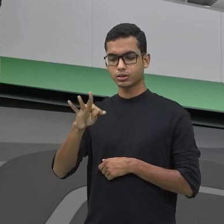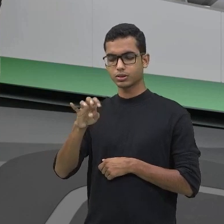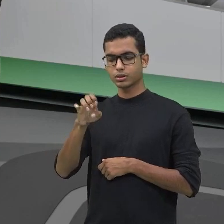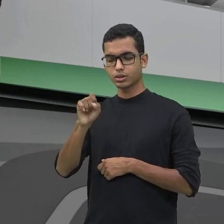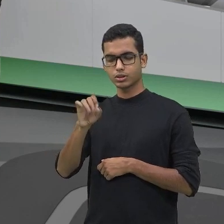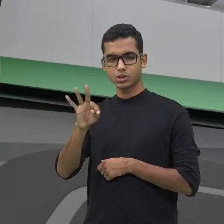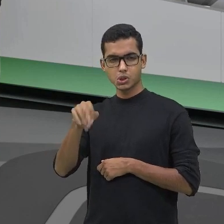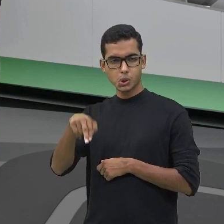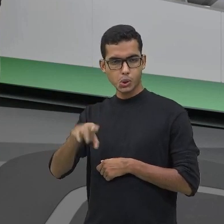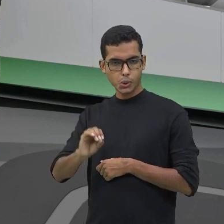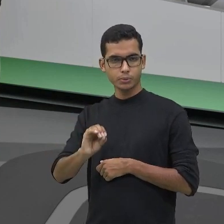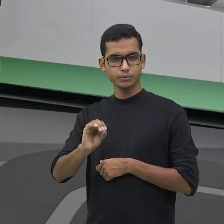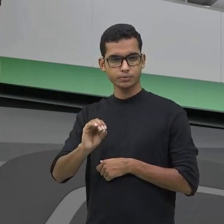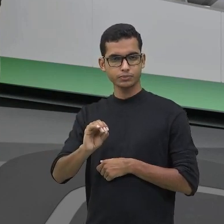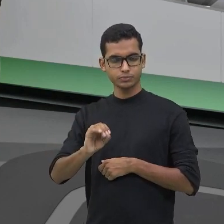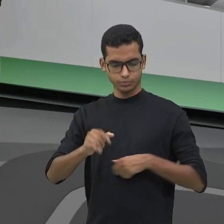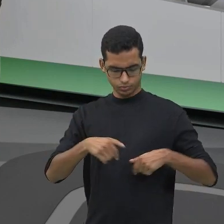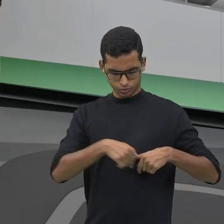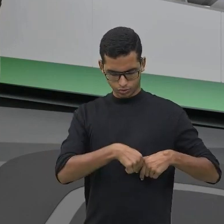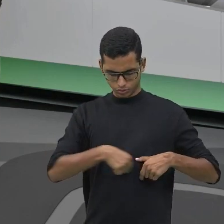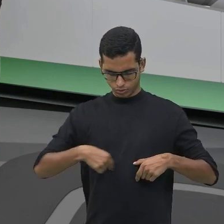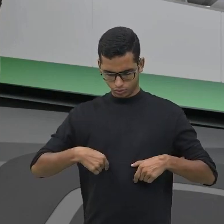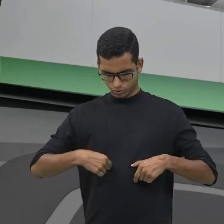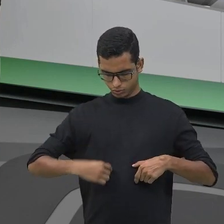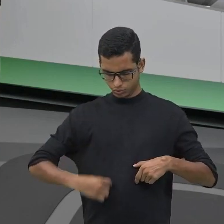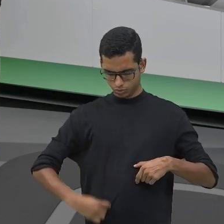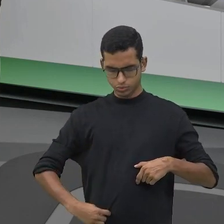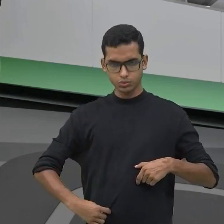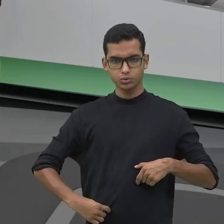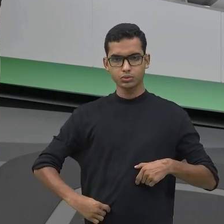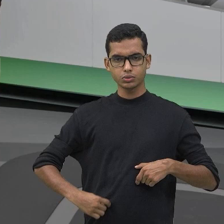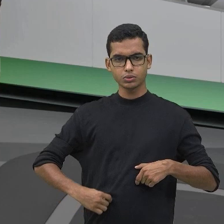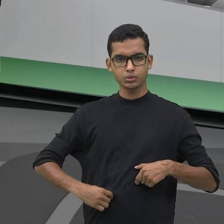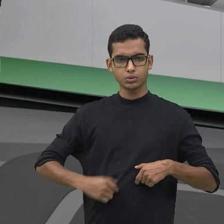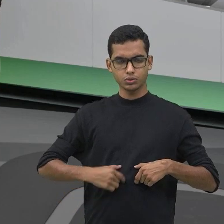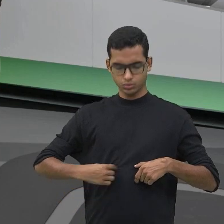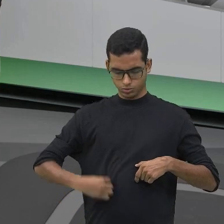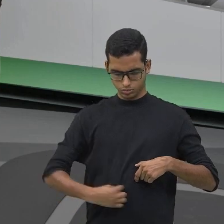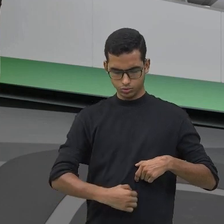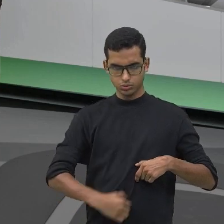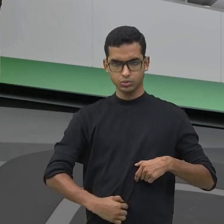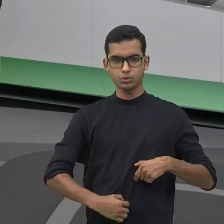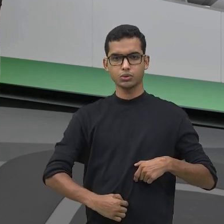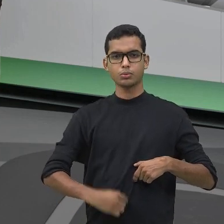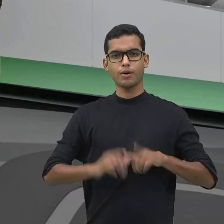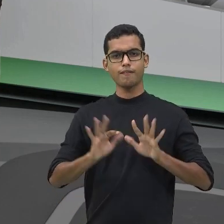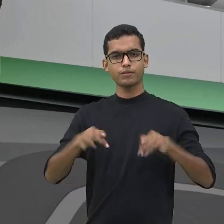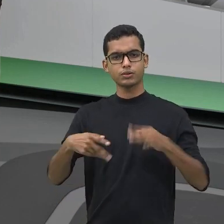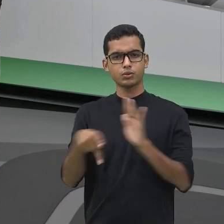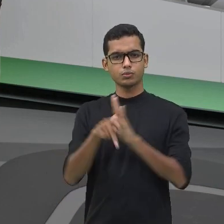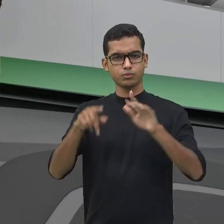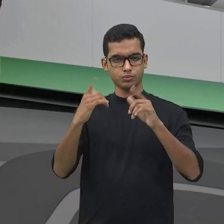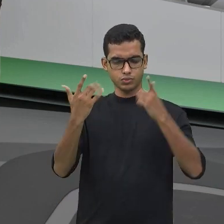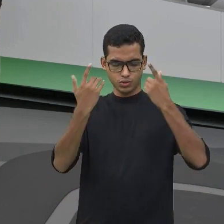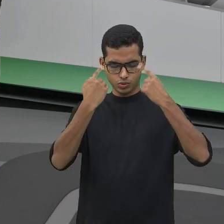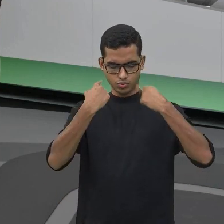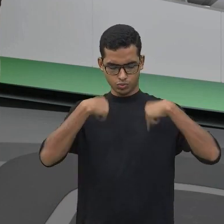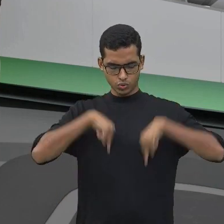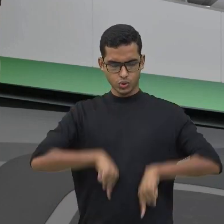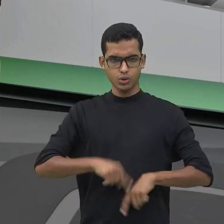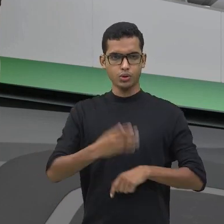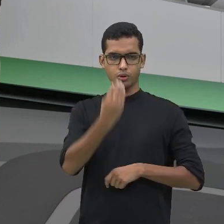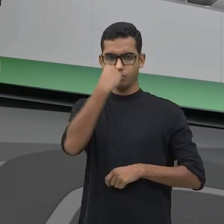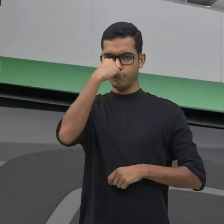desce e vai aqui finalizando, ó, o nosso sistema digestório. Beleza? Muito bem. Eu